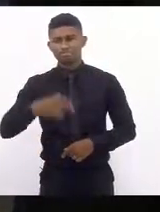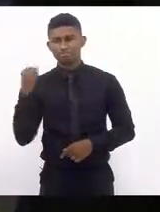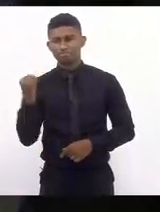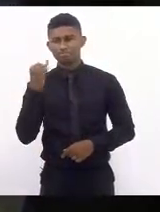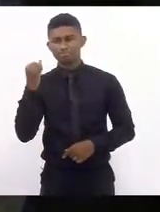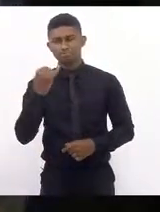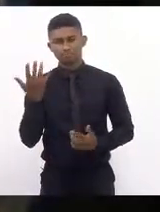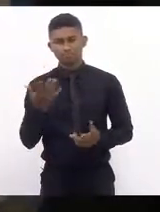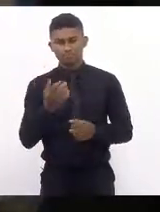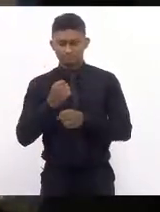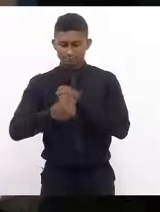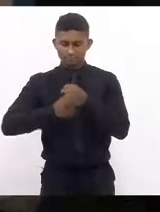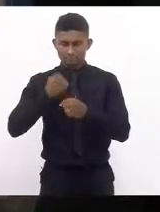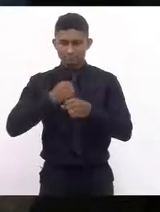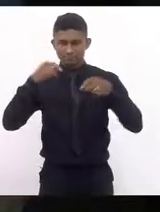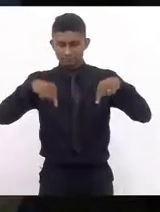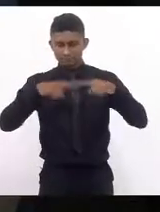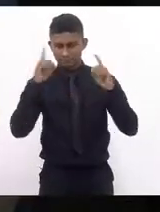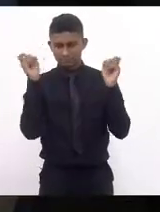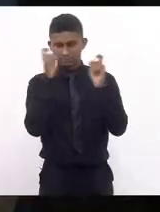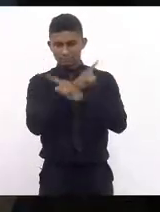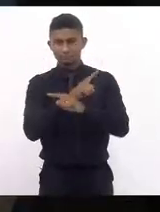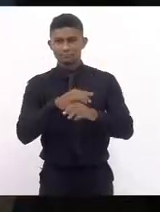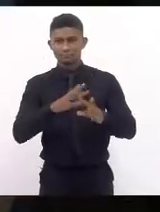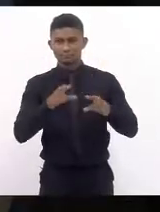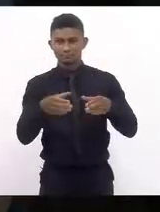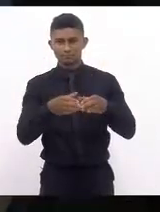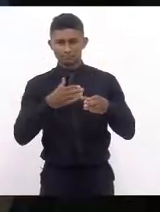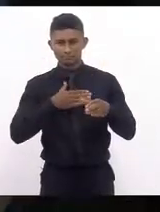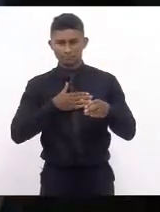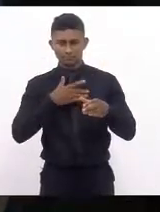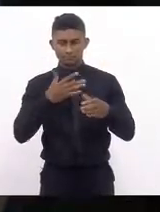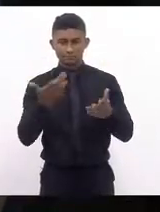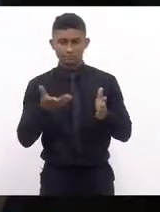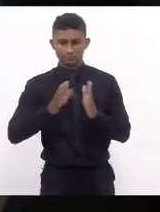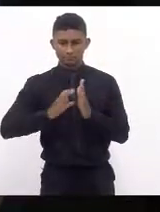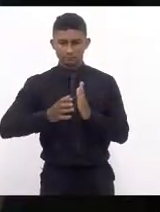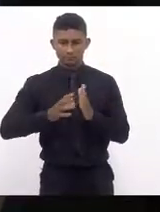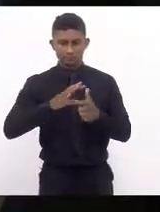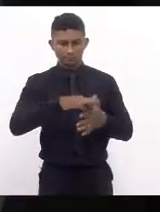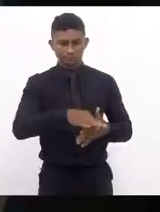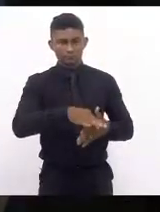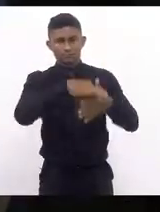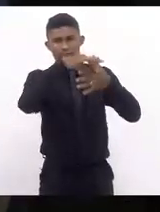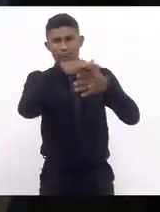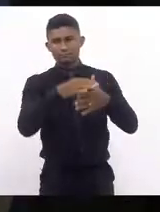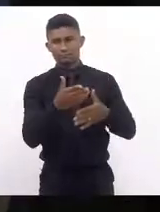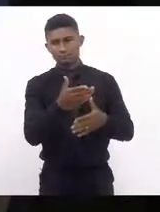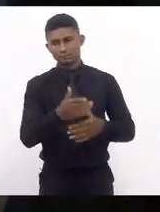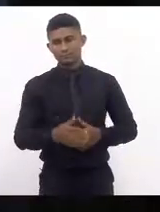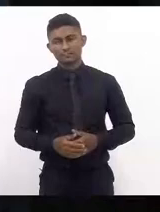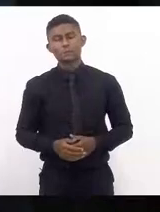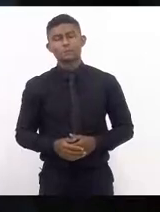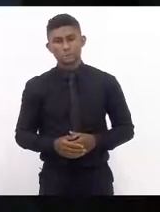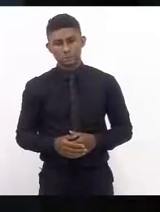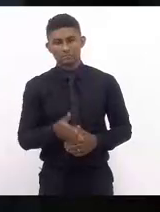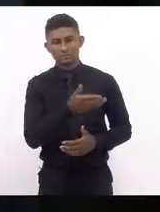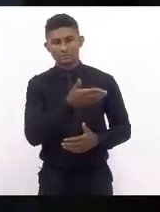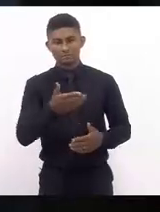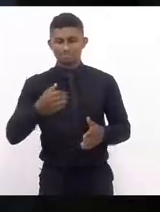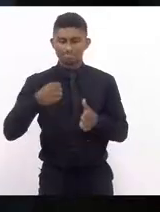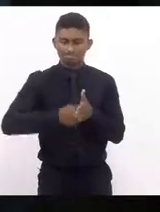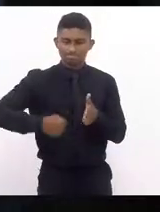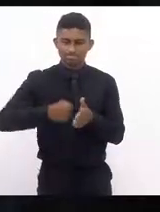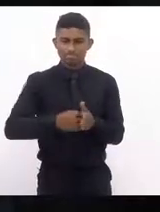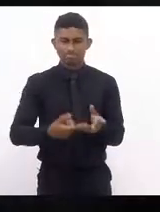tão dura e tão difícil agradecer a nossa equipe à liderança da nossa bancada a nossa bancada muito aguerrida